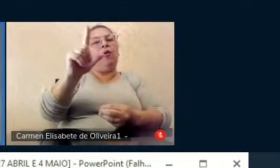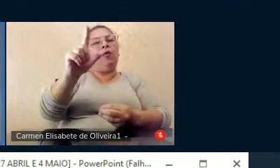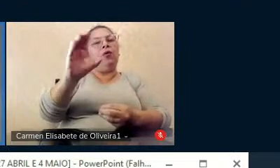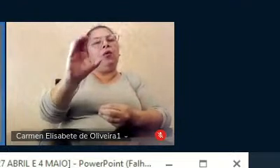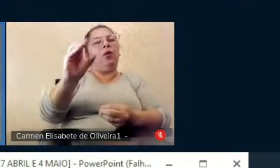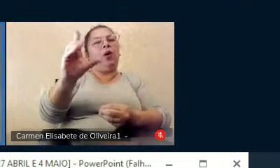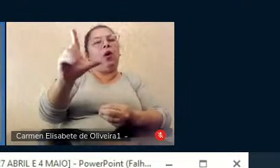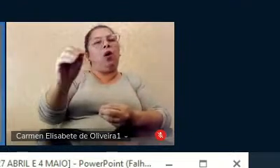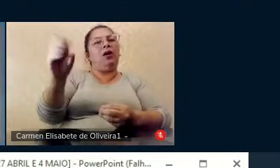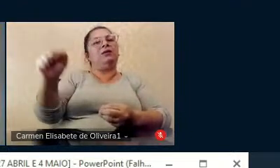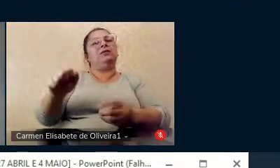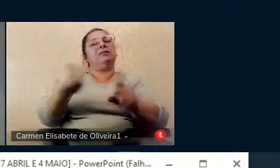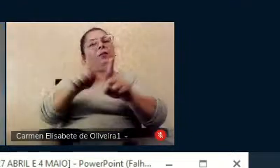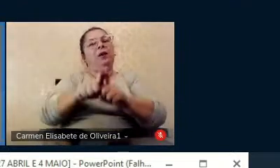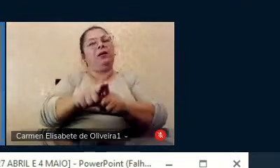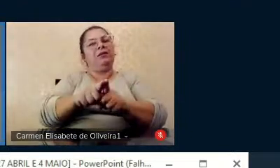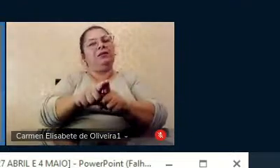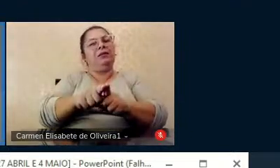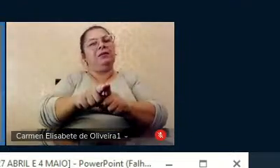lendas,